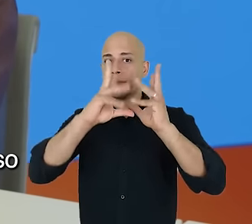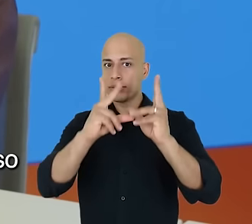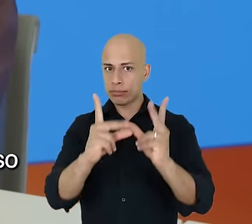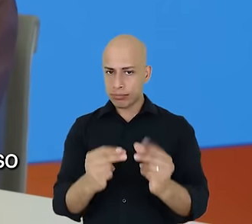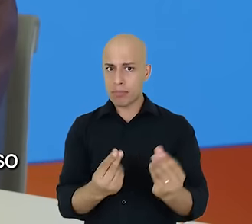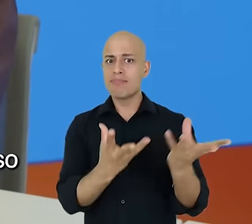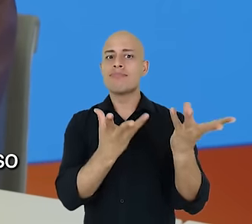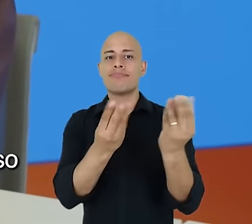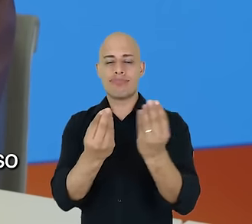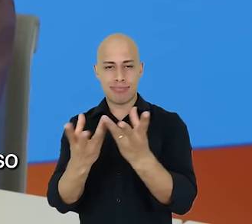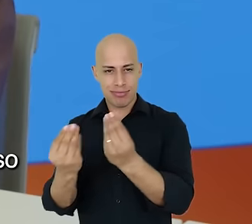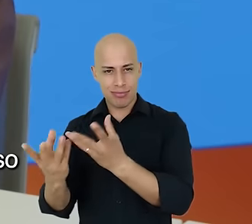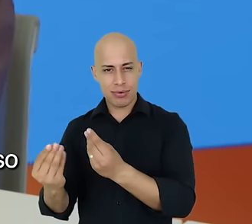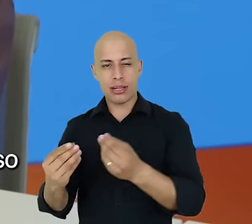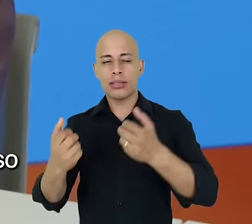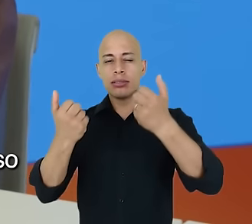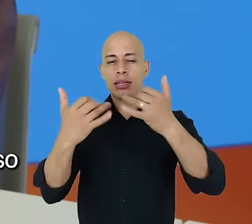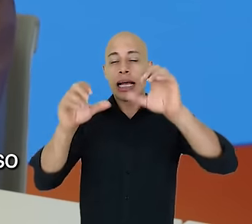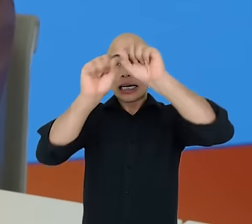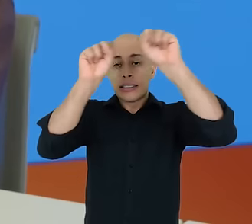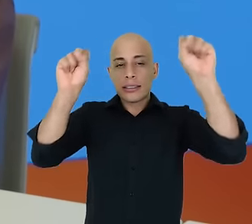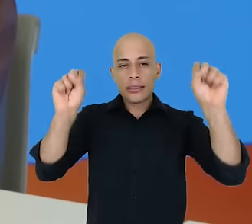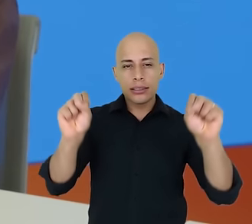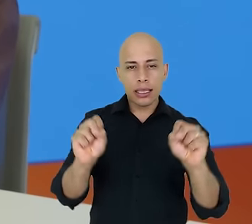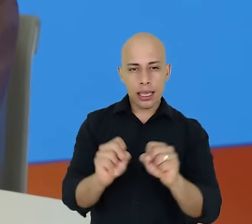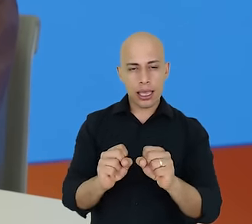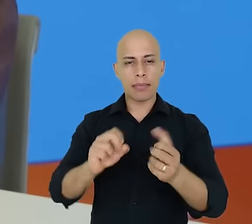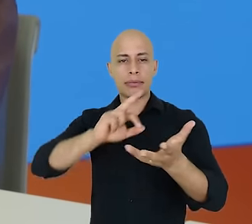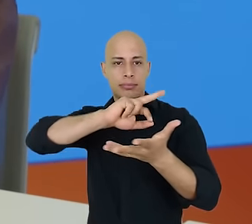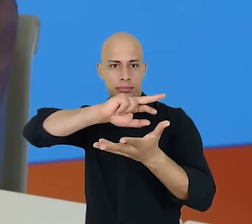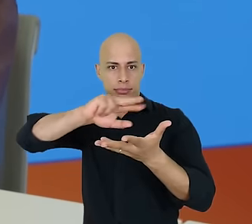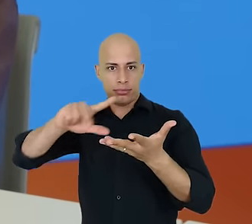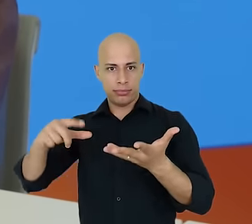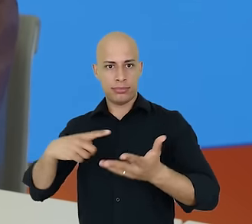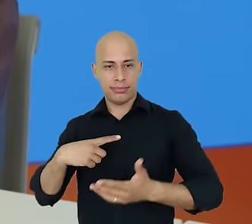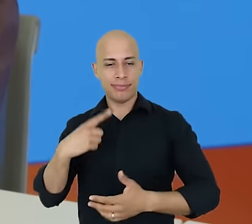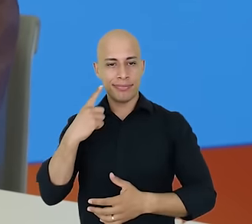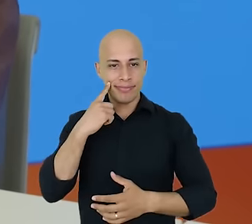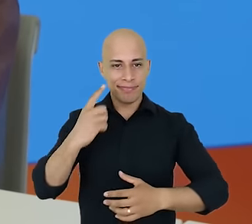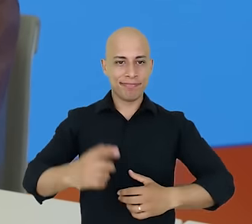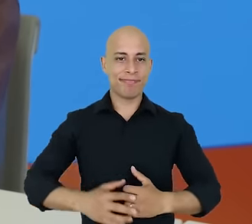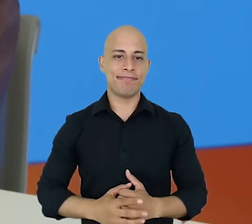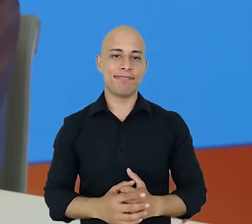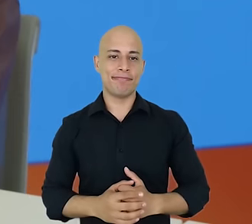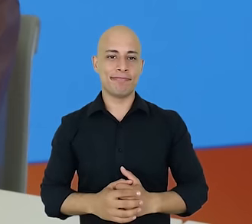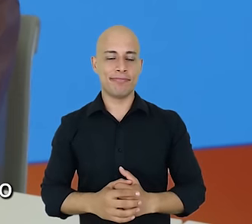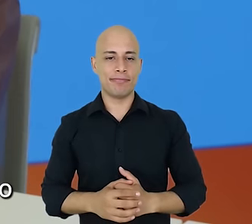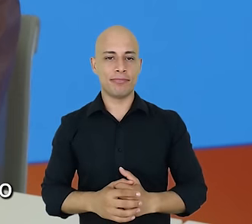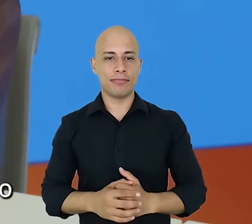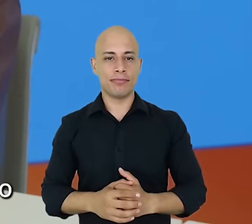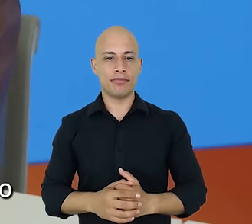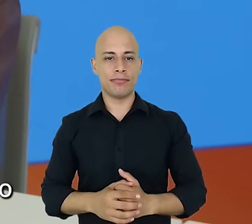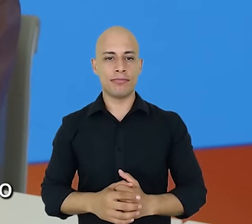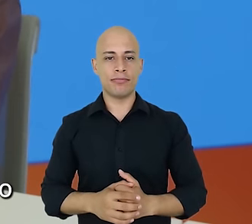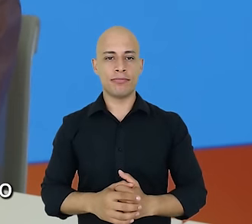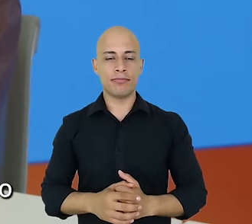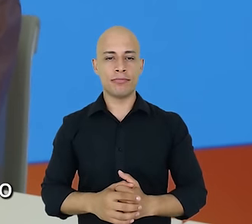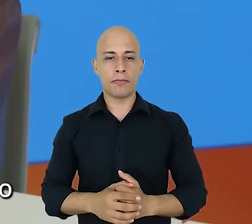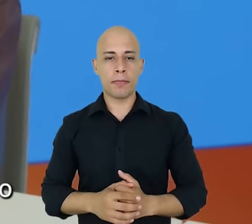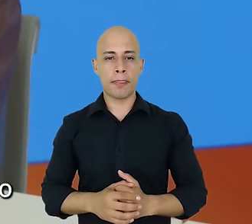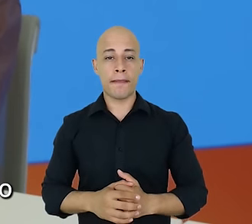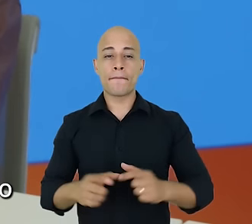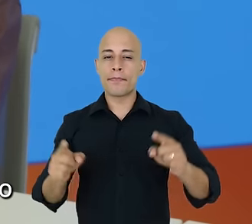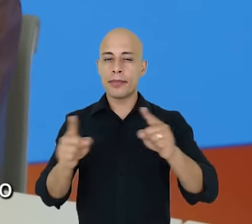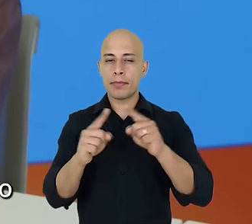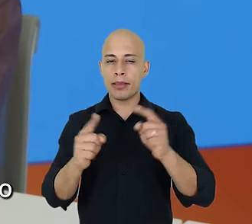é o o que inserir alíquota x y z né aqui quando a gente fala da